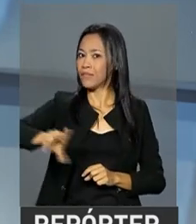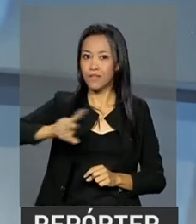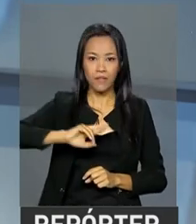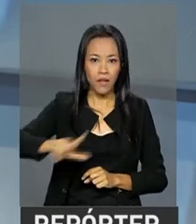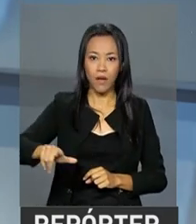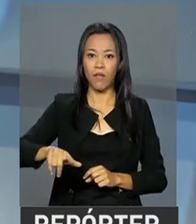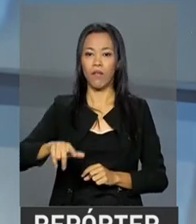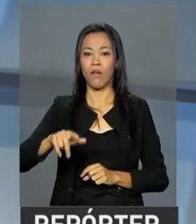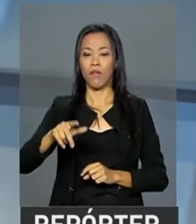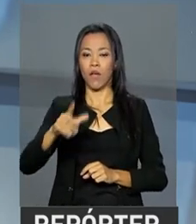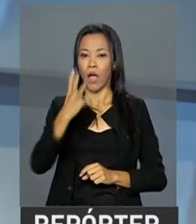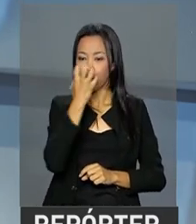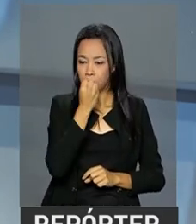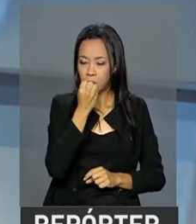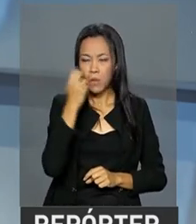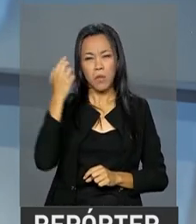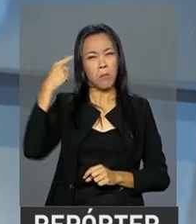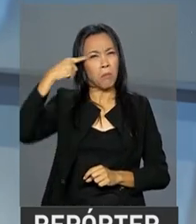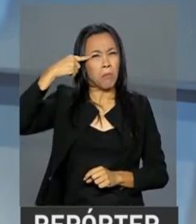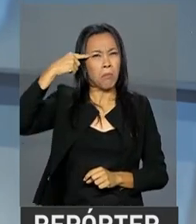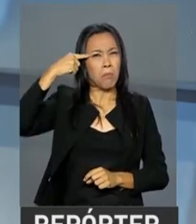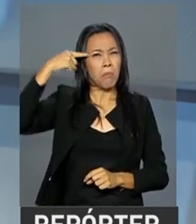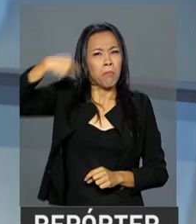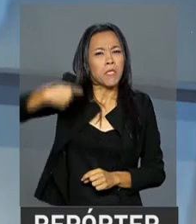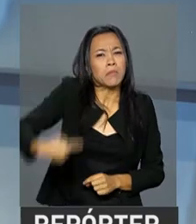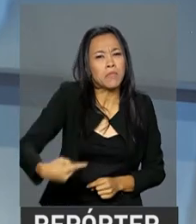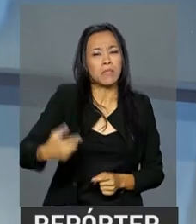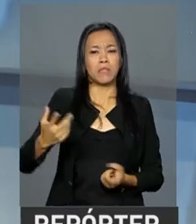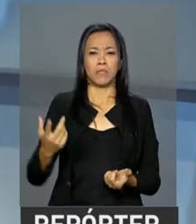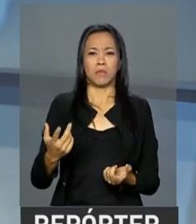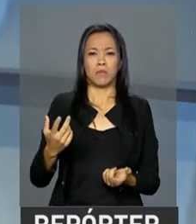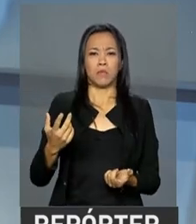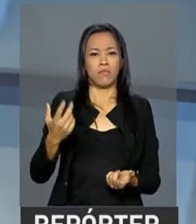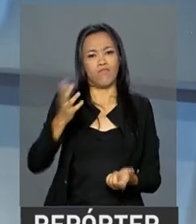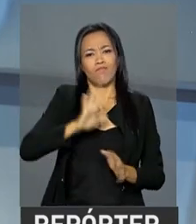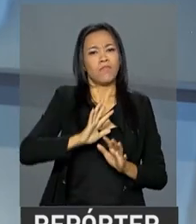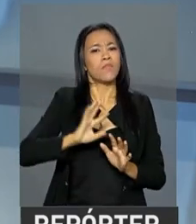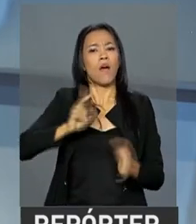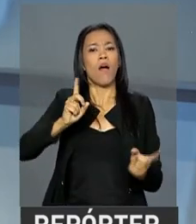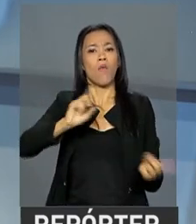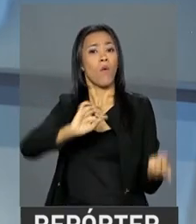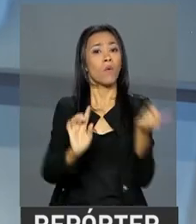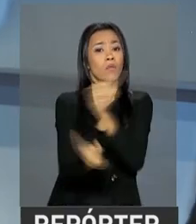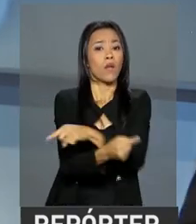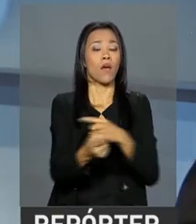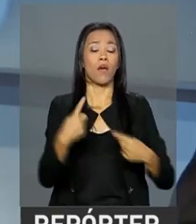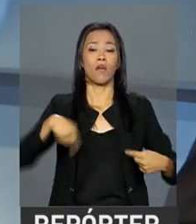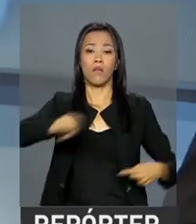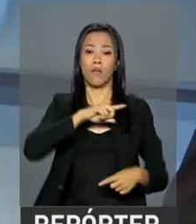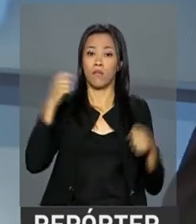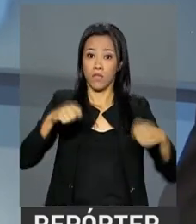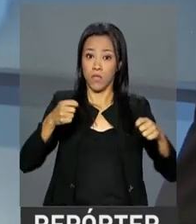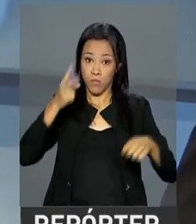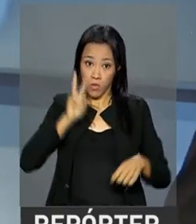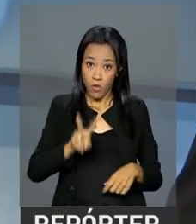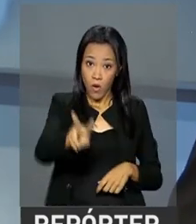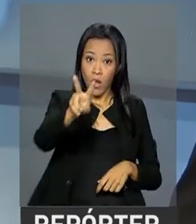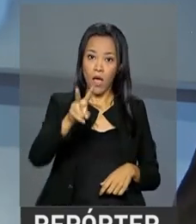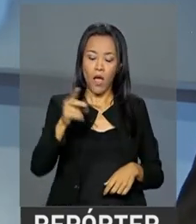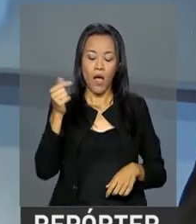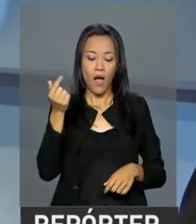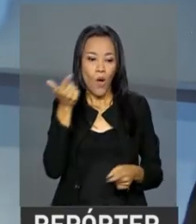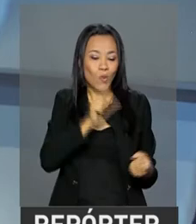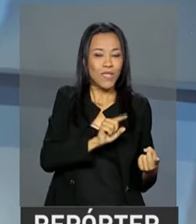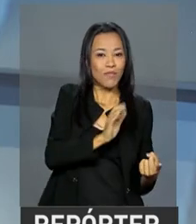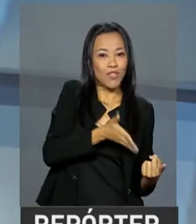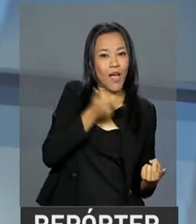nos derrotar pelo pessimismo, pelo derrotismo. Muito pelo contrário, temos que olhar para os grandes avanços